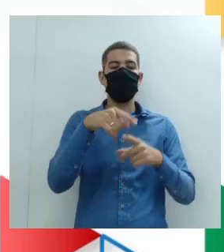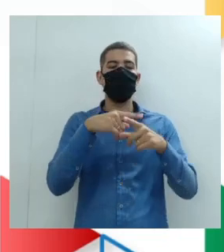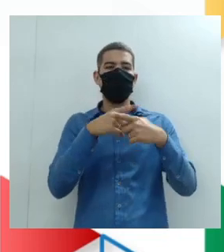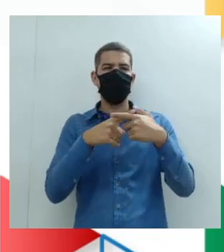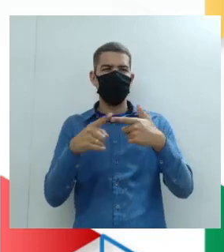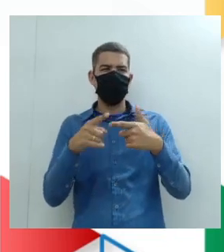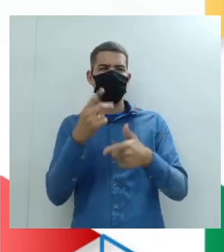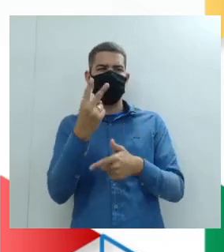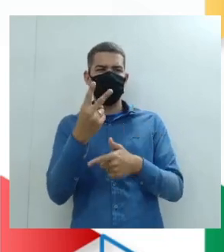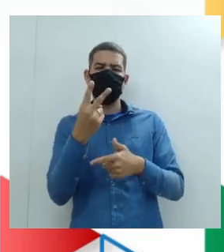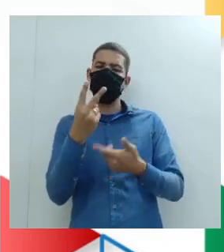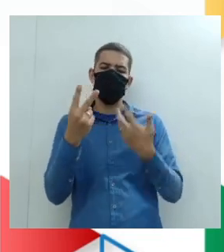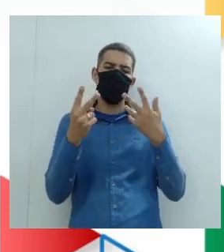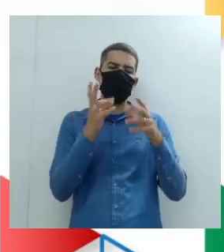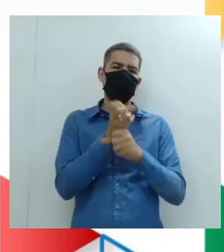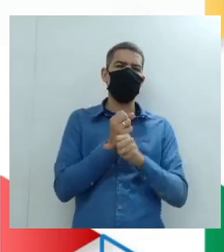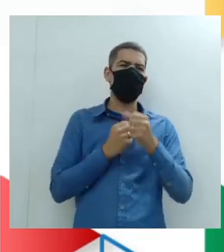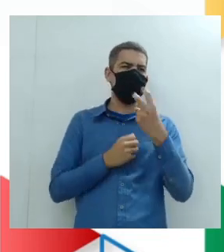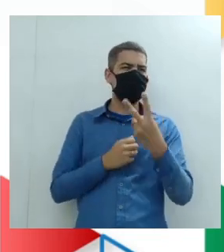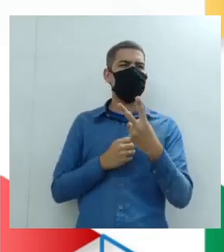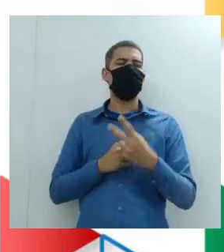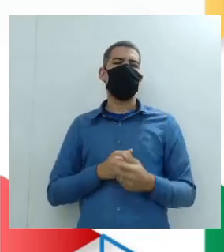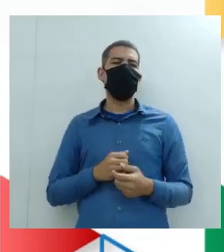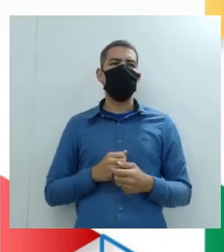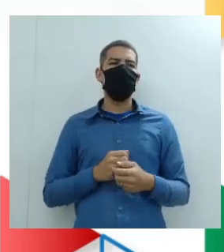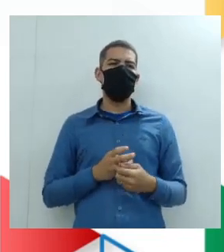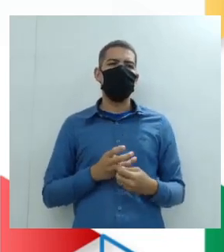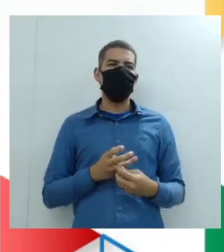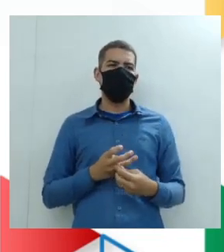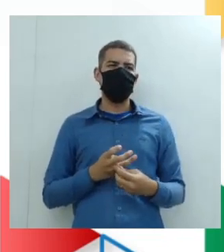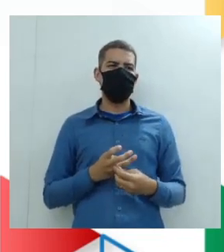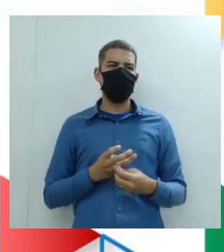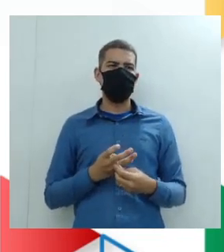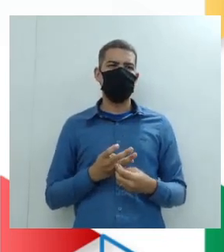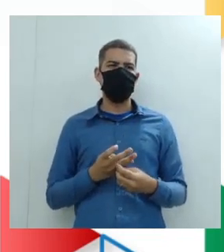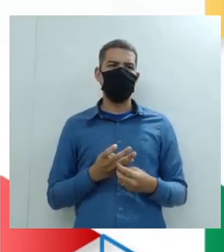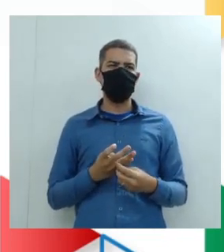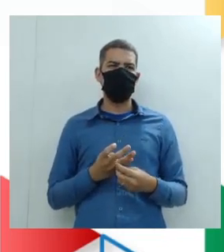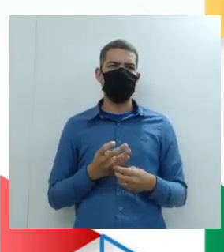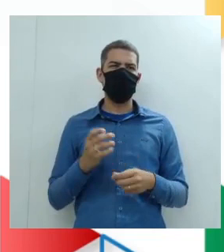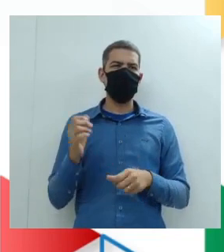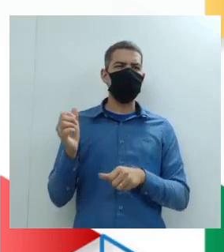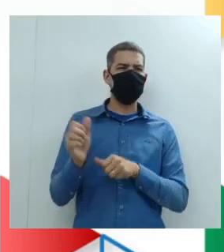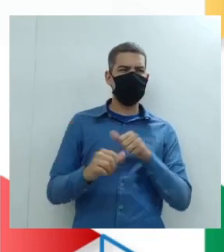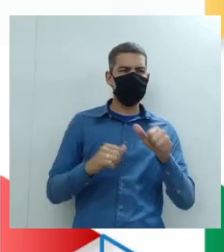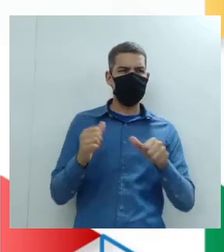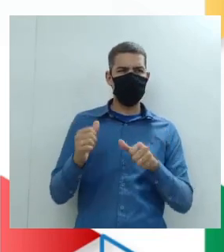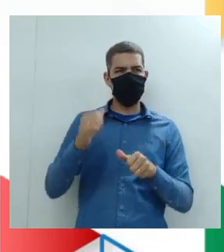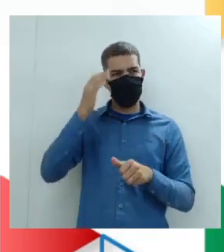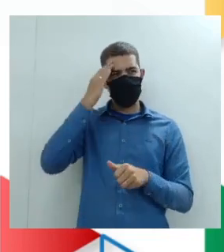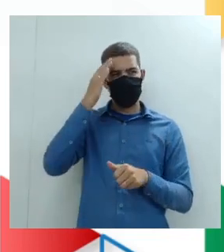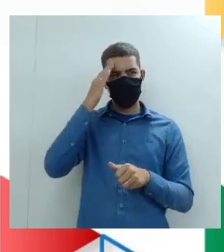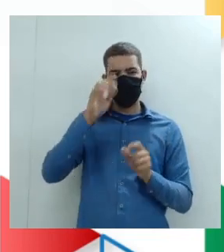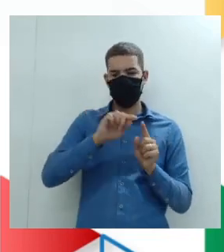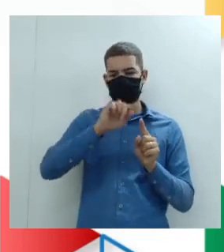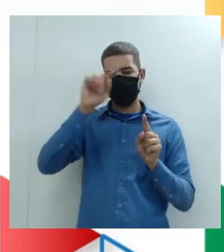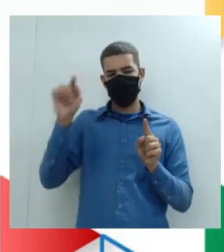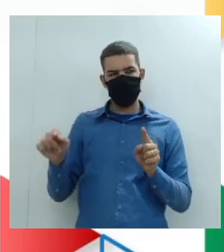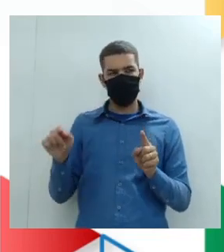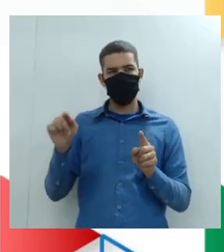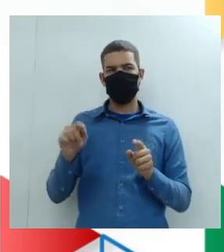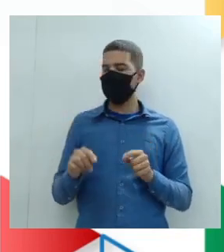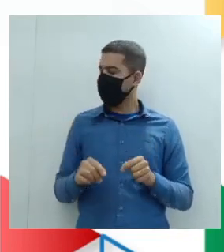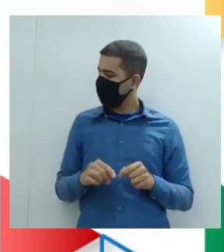ok? Fiz a multiplicação, por isso que deu 6 lá, tá vendo? A animação retardou aí, mas você entendeu agora, né? Menos 6